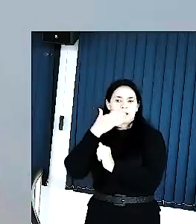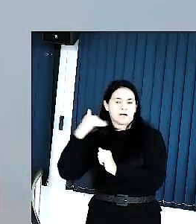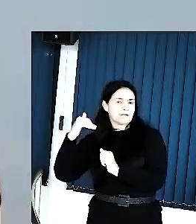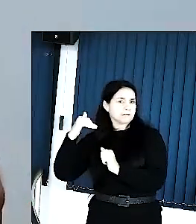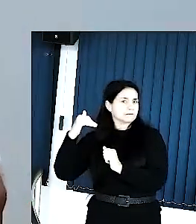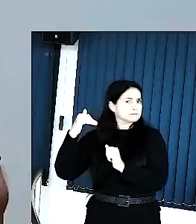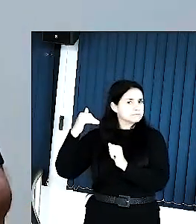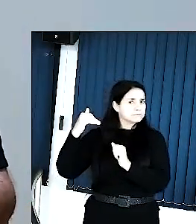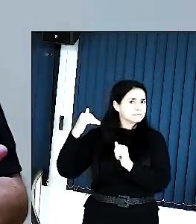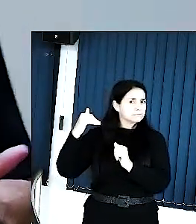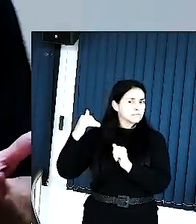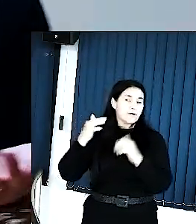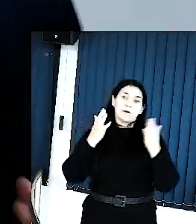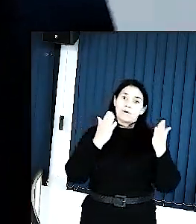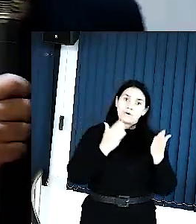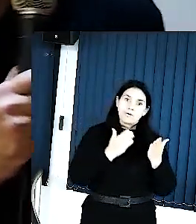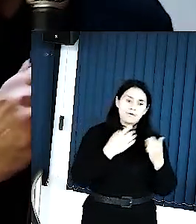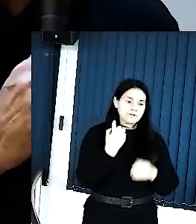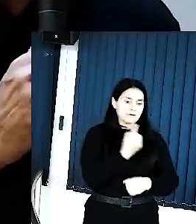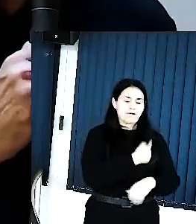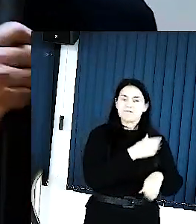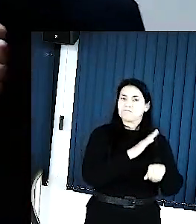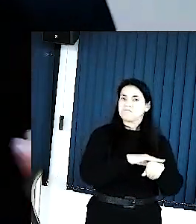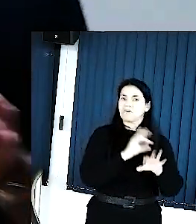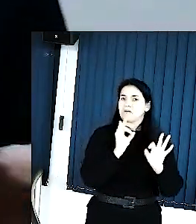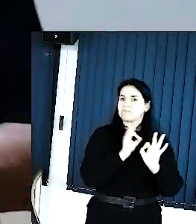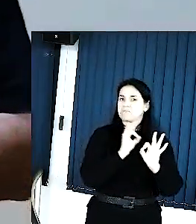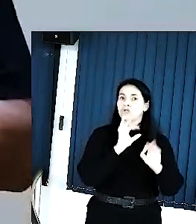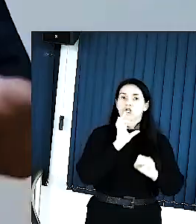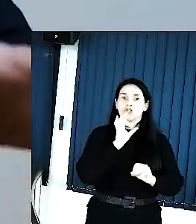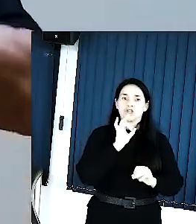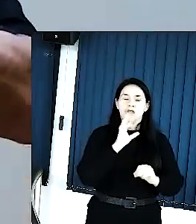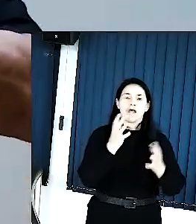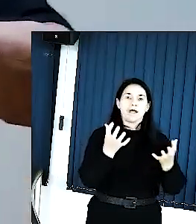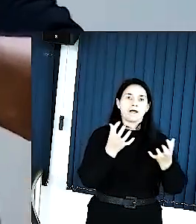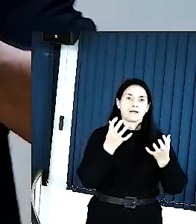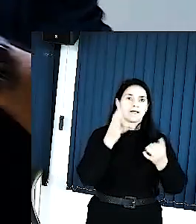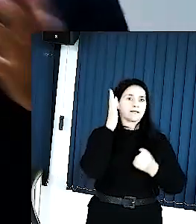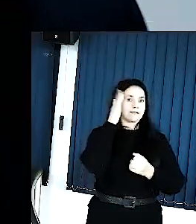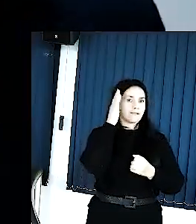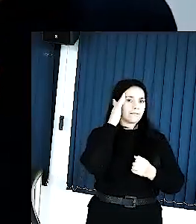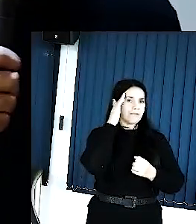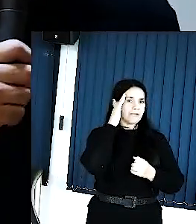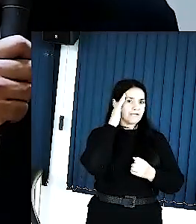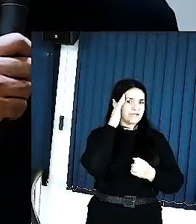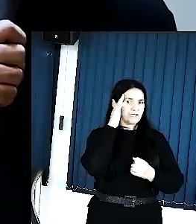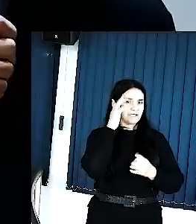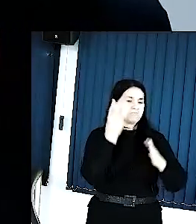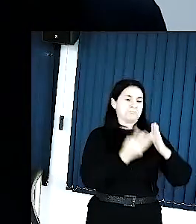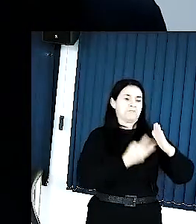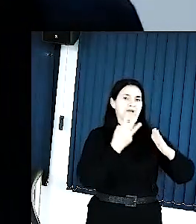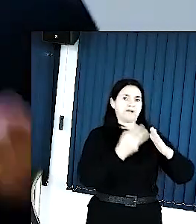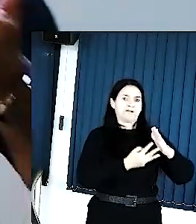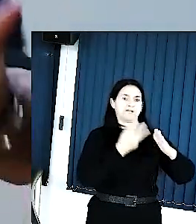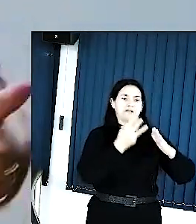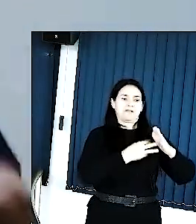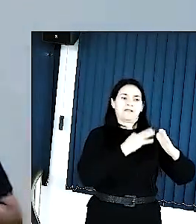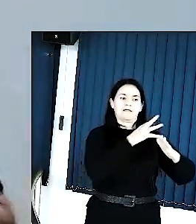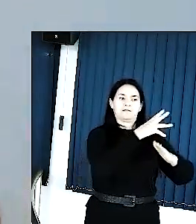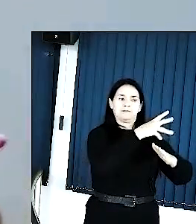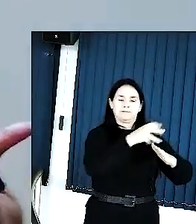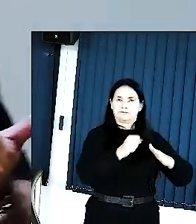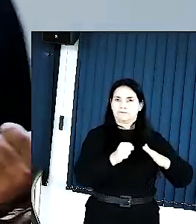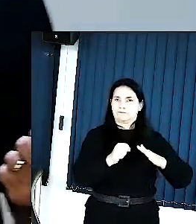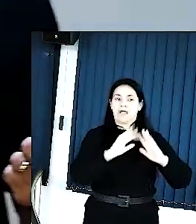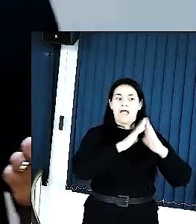criança. E hoje a gente não faz mais isso, hoje a gente só quer saber de terceirizar tudo. A escola